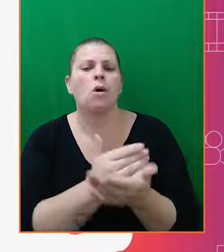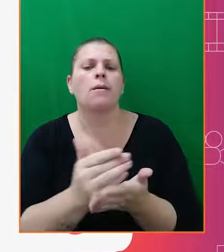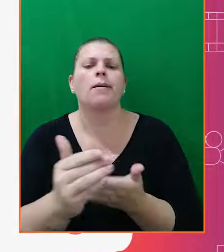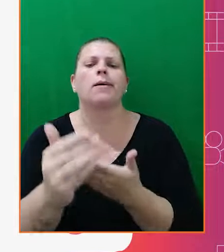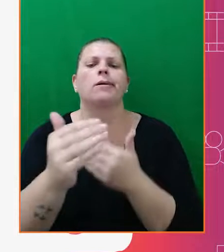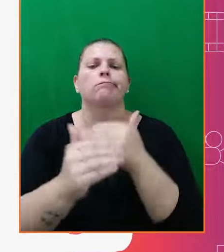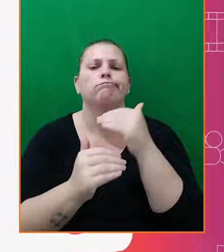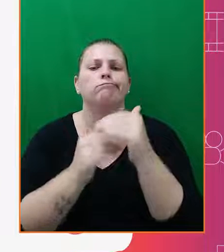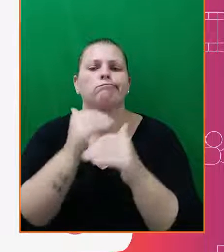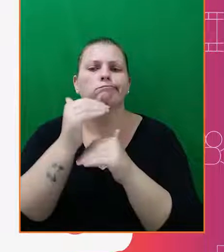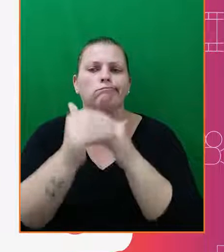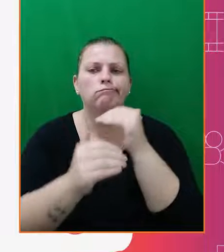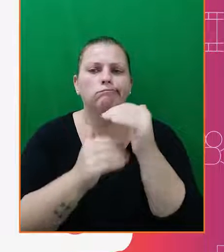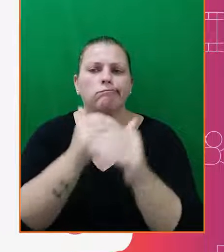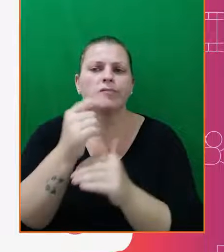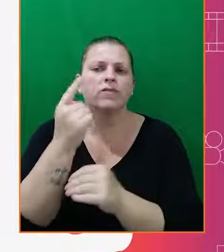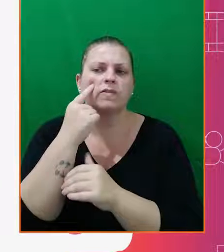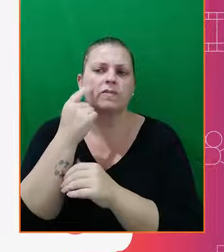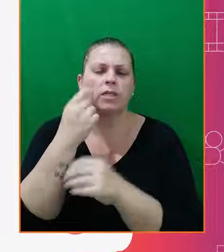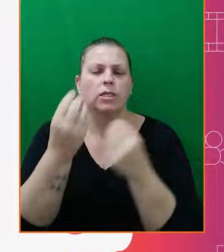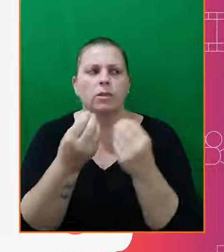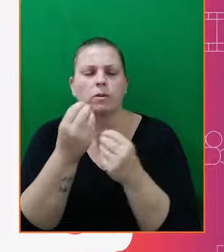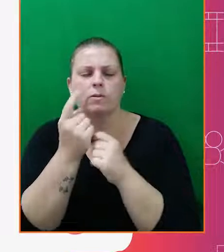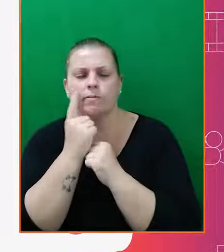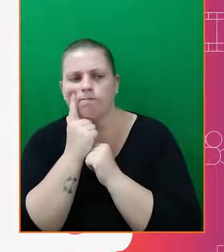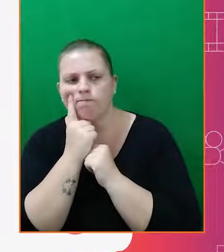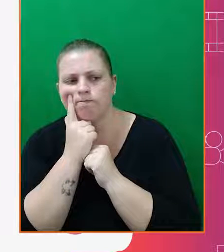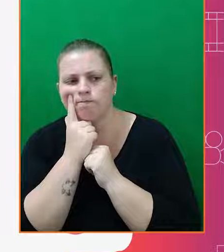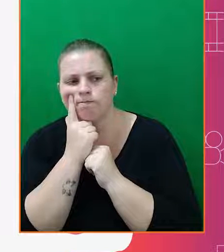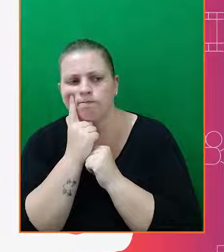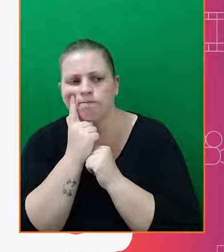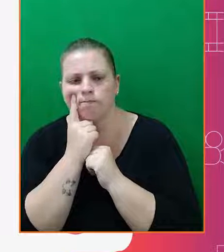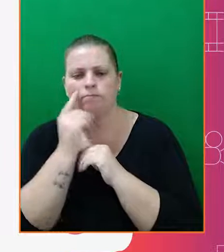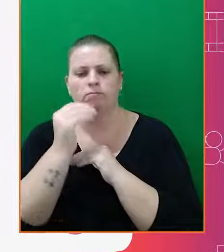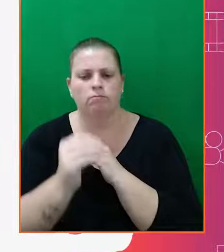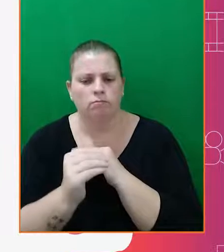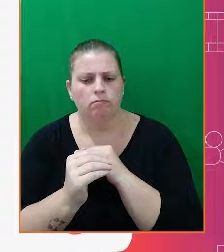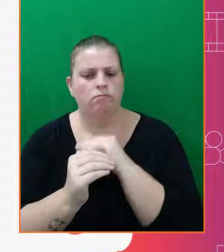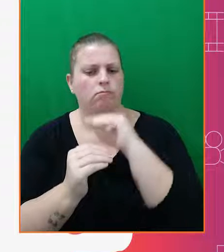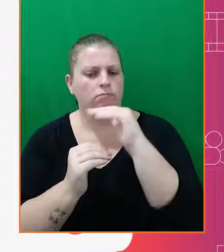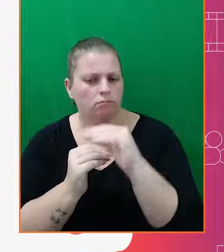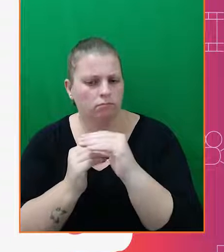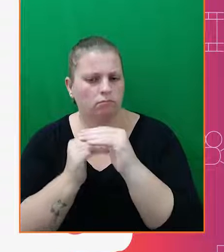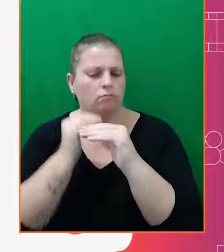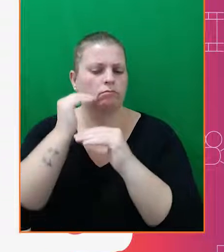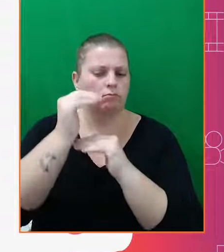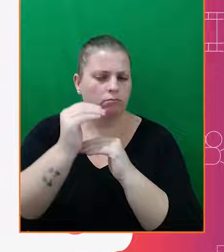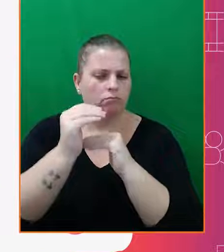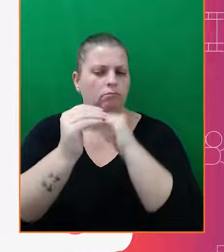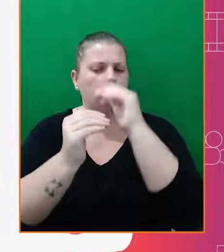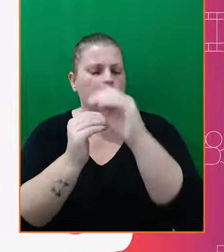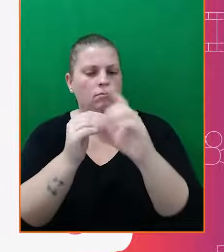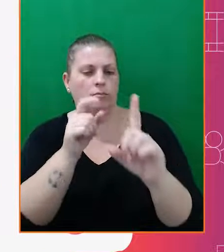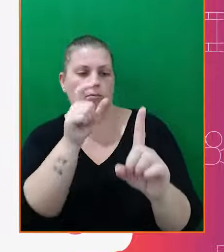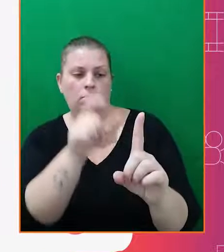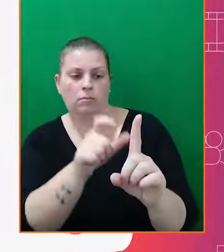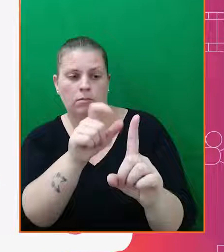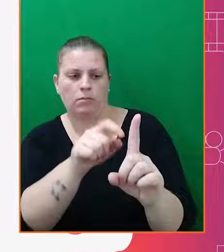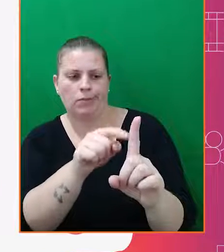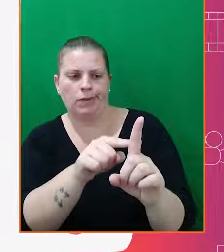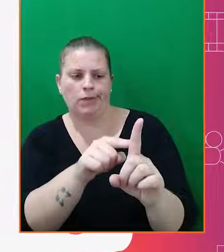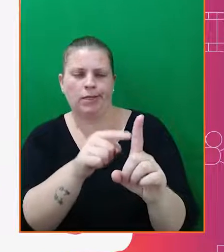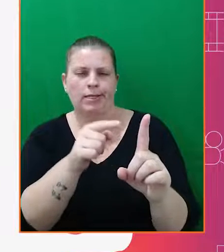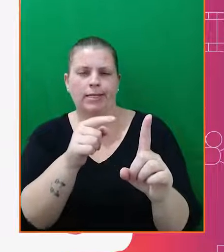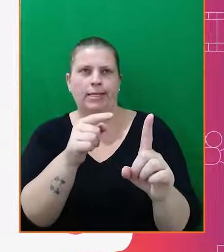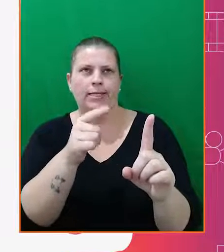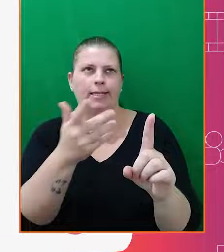vamos desenvolver eles e a partir disso criar as pressões progressivamente para fornecer esse personagem e fazer